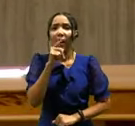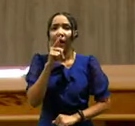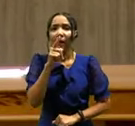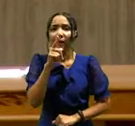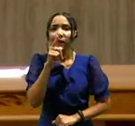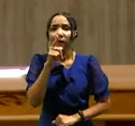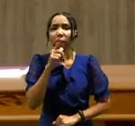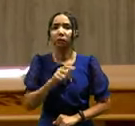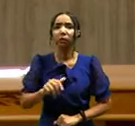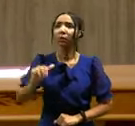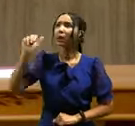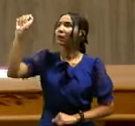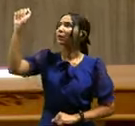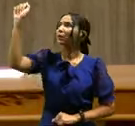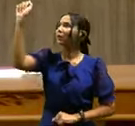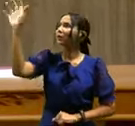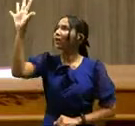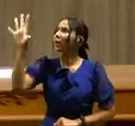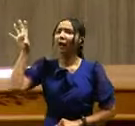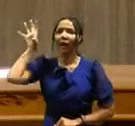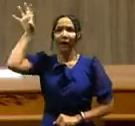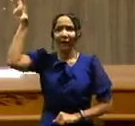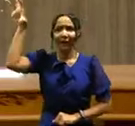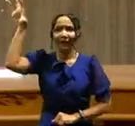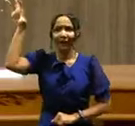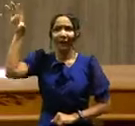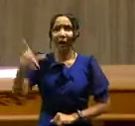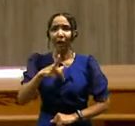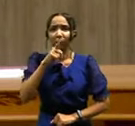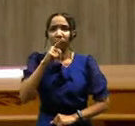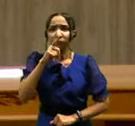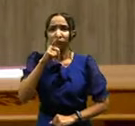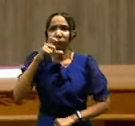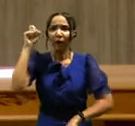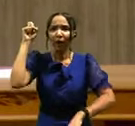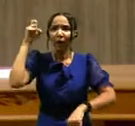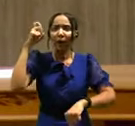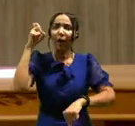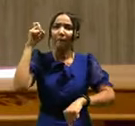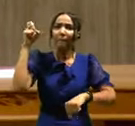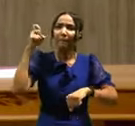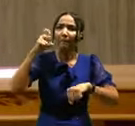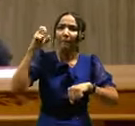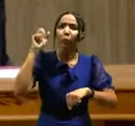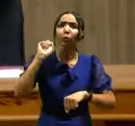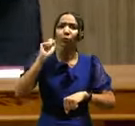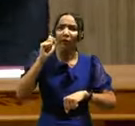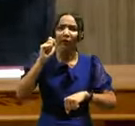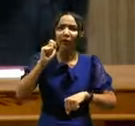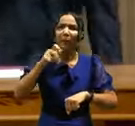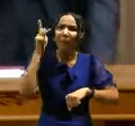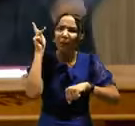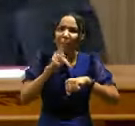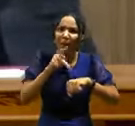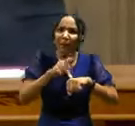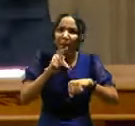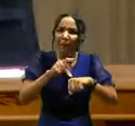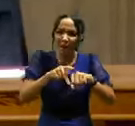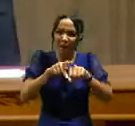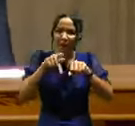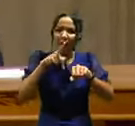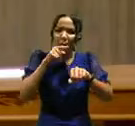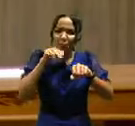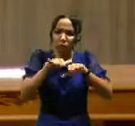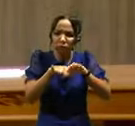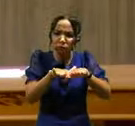solo e a Antártica é o quê é só gelo não tem pregador